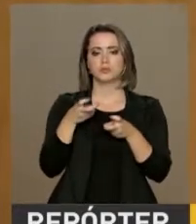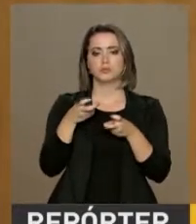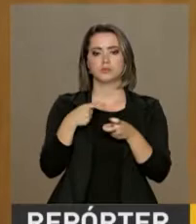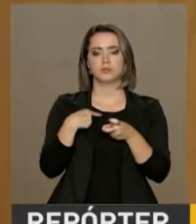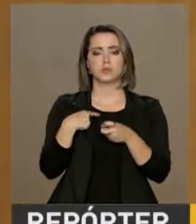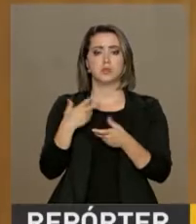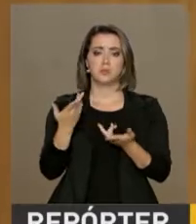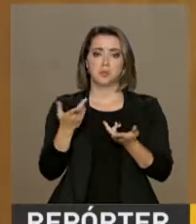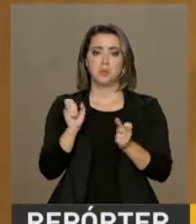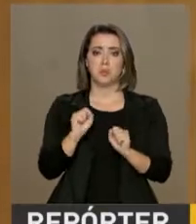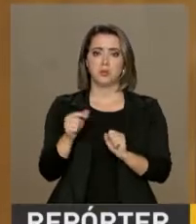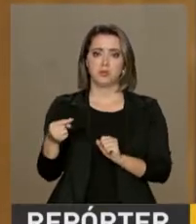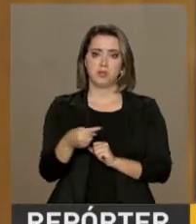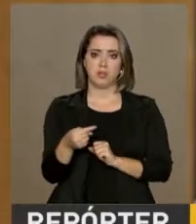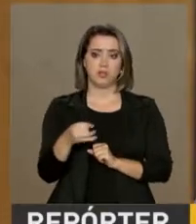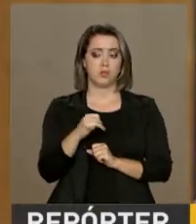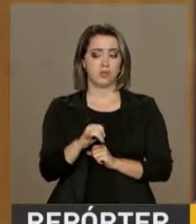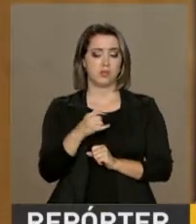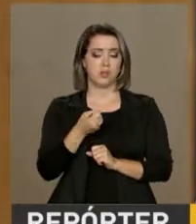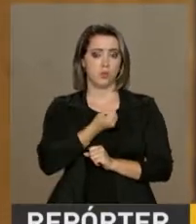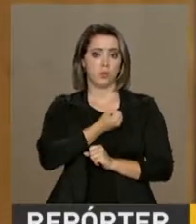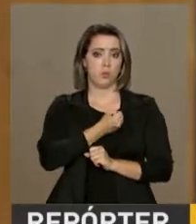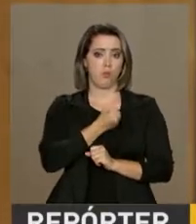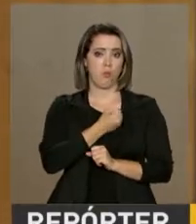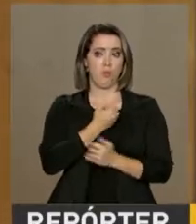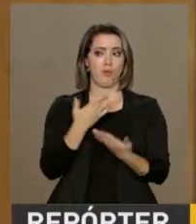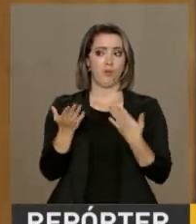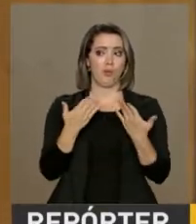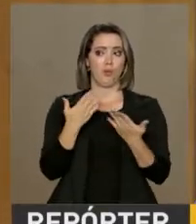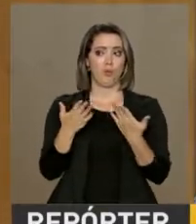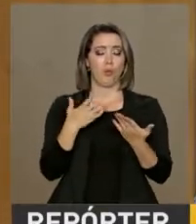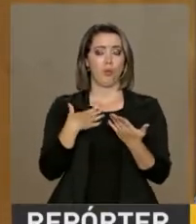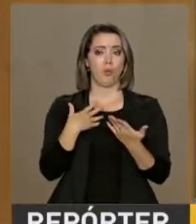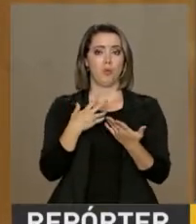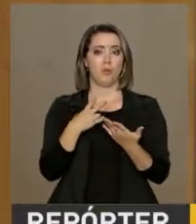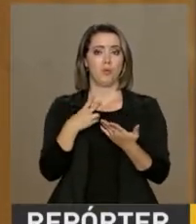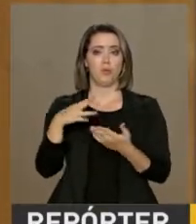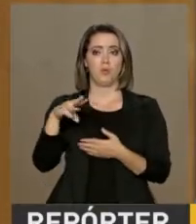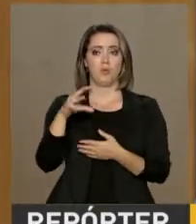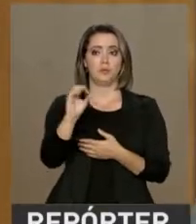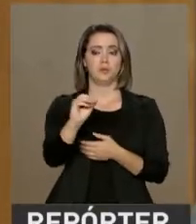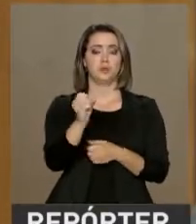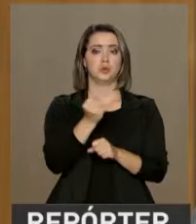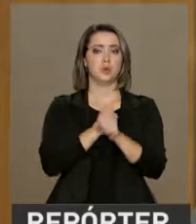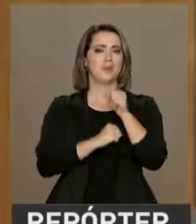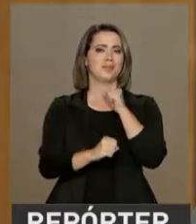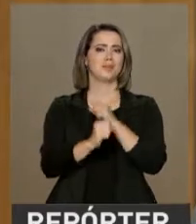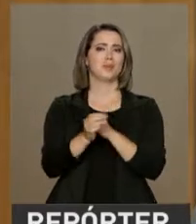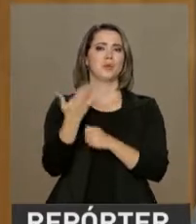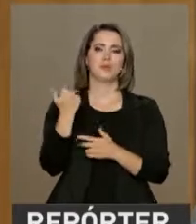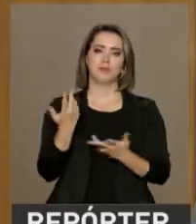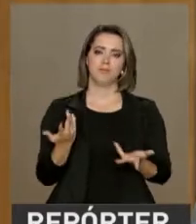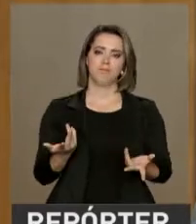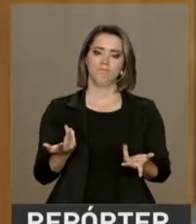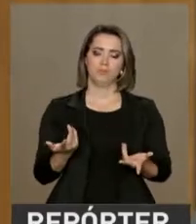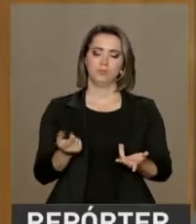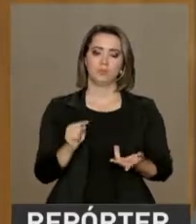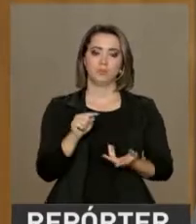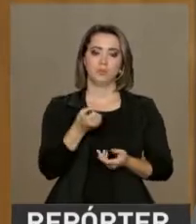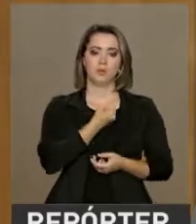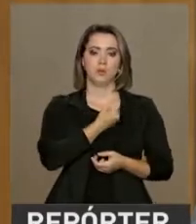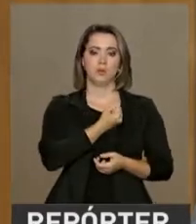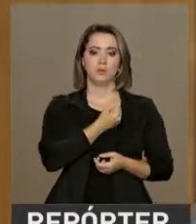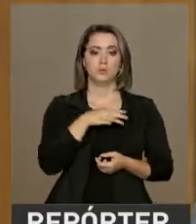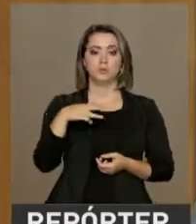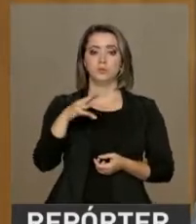seria negativa se os números de março fossem equivalentes ao mês de março de 2016. Então, os números